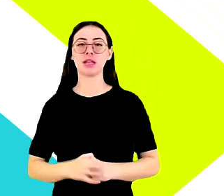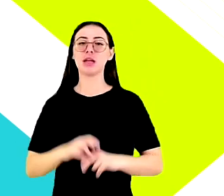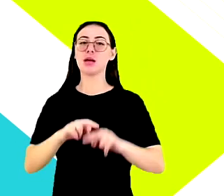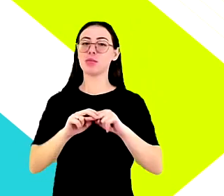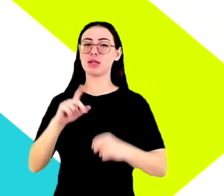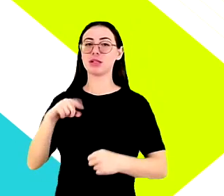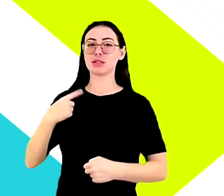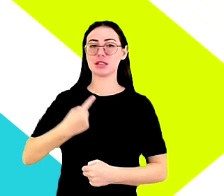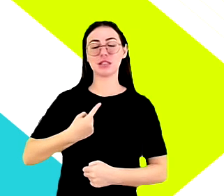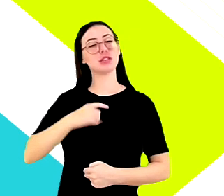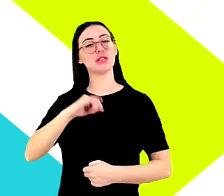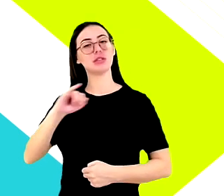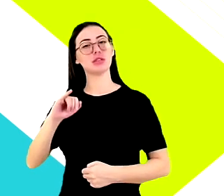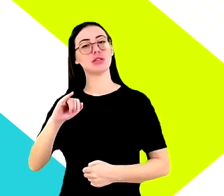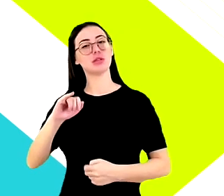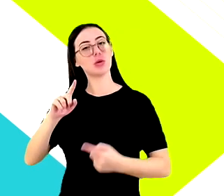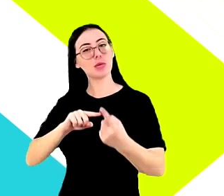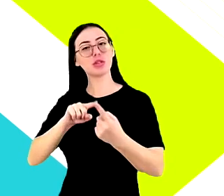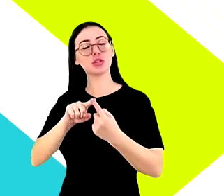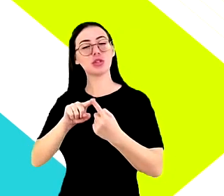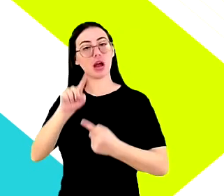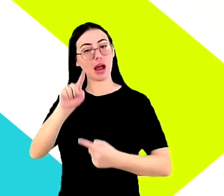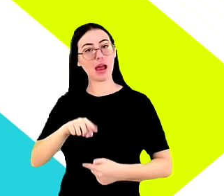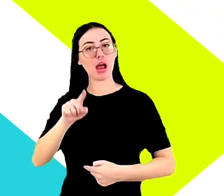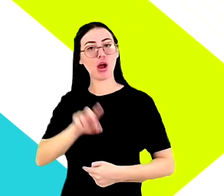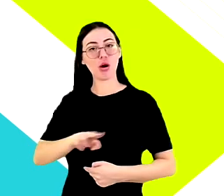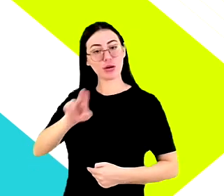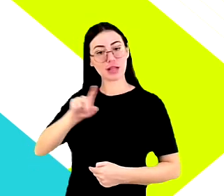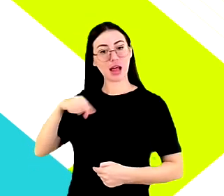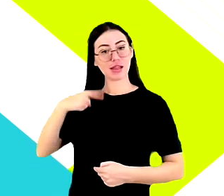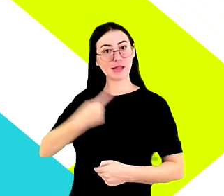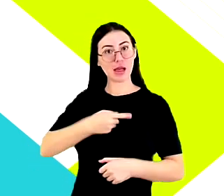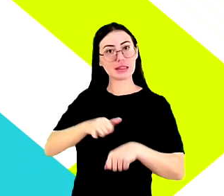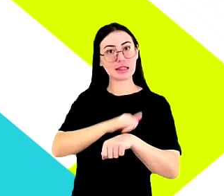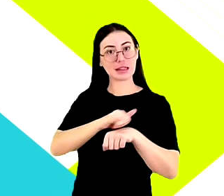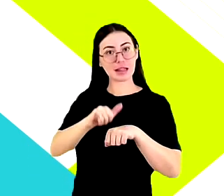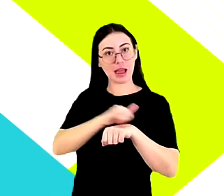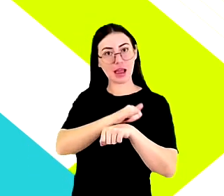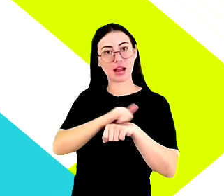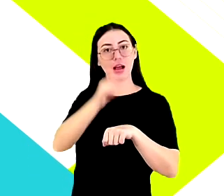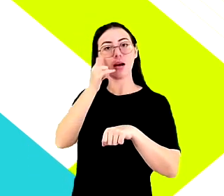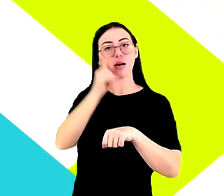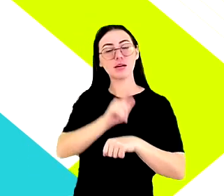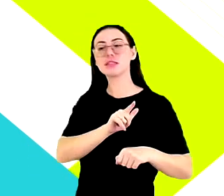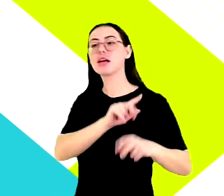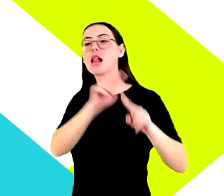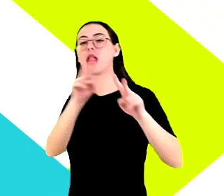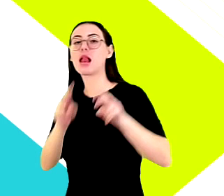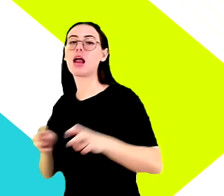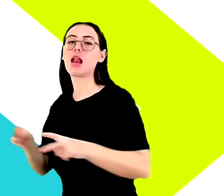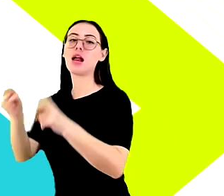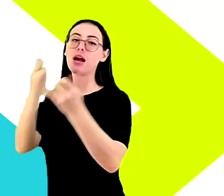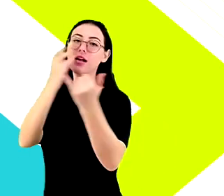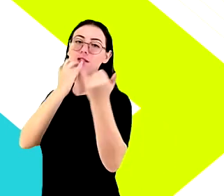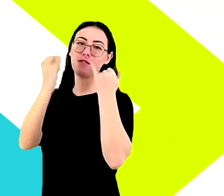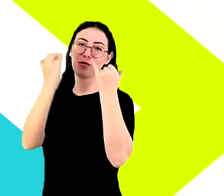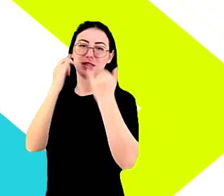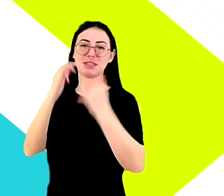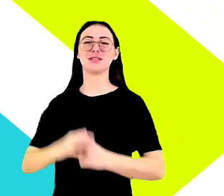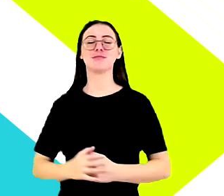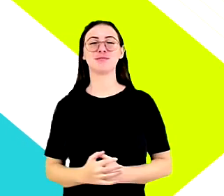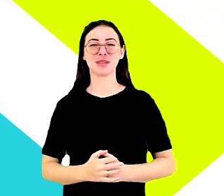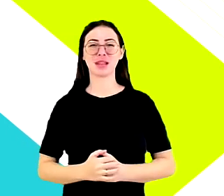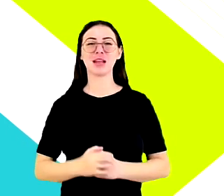solução para a captura dessas informações. Então, esse projeto também é recente. É Shell Global, mas